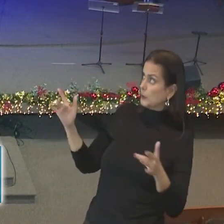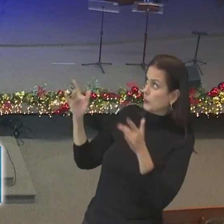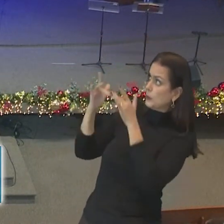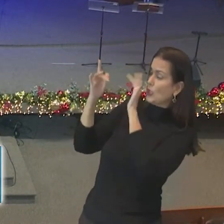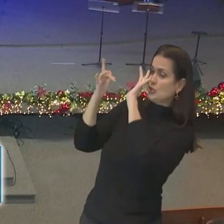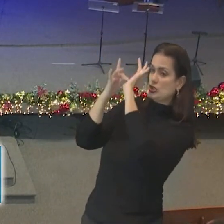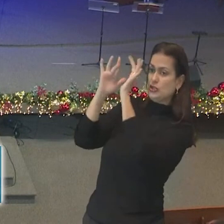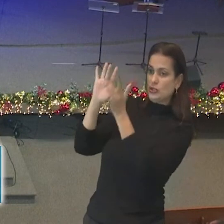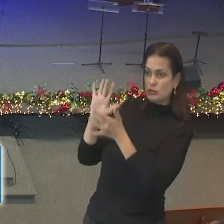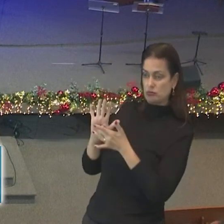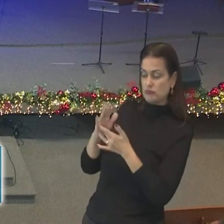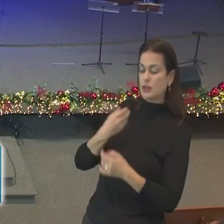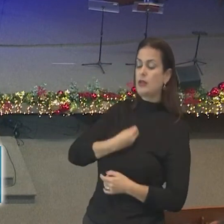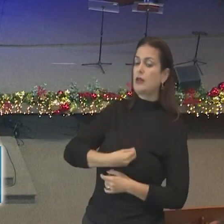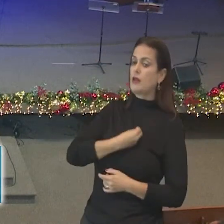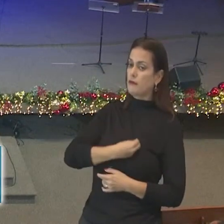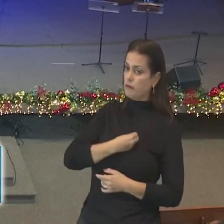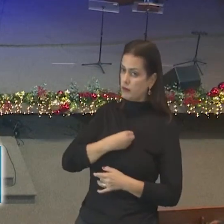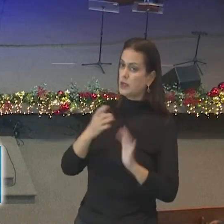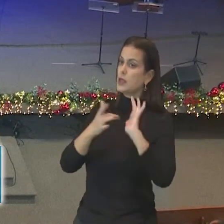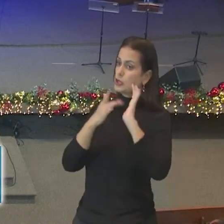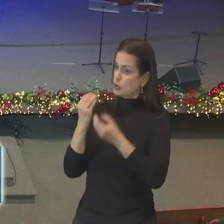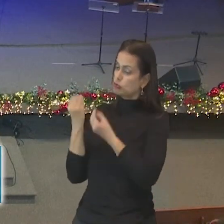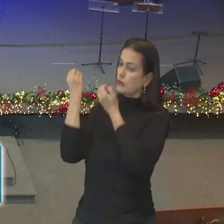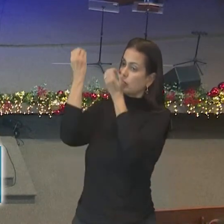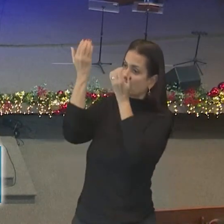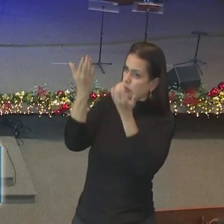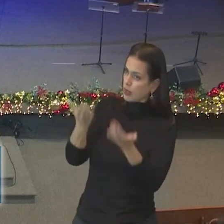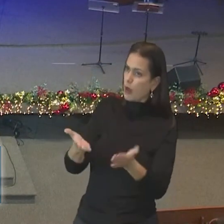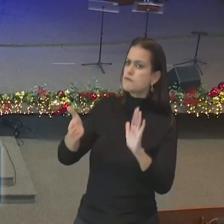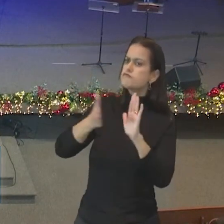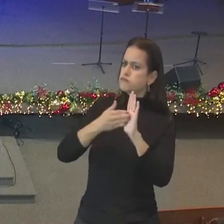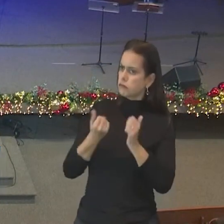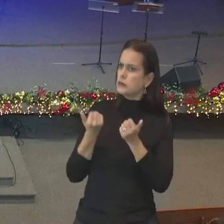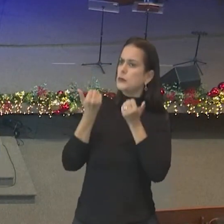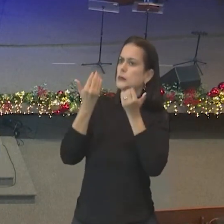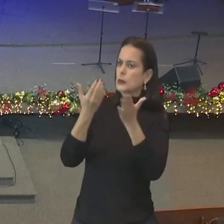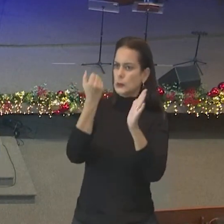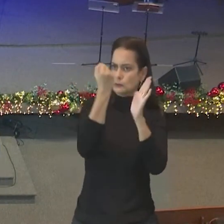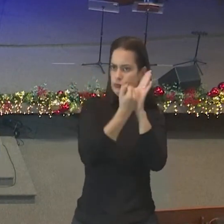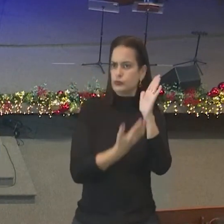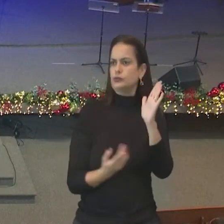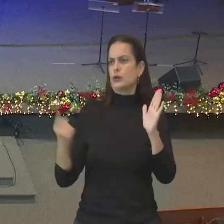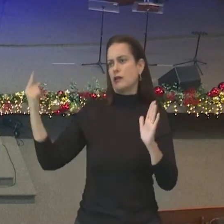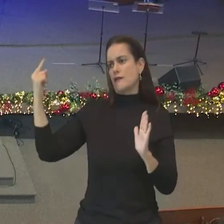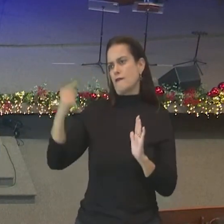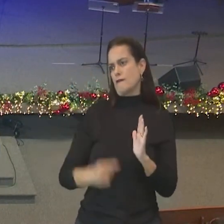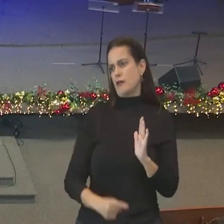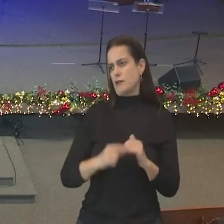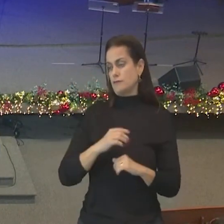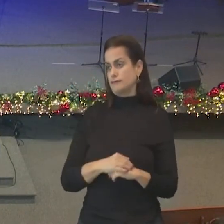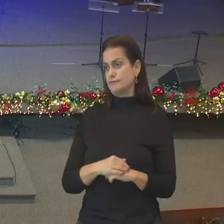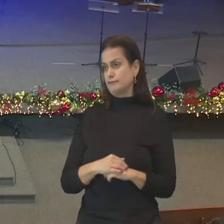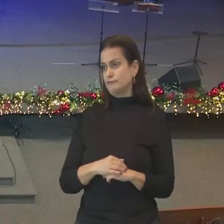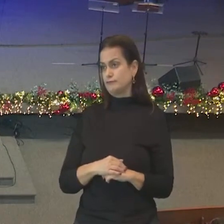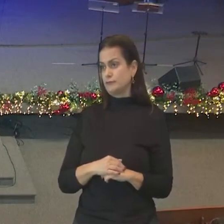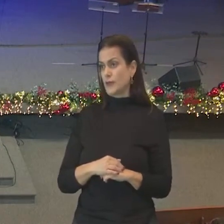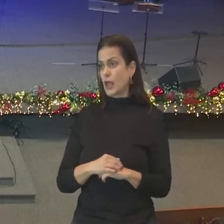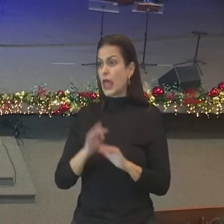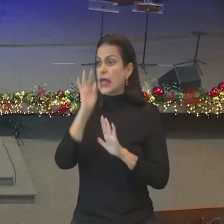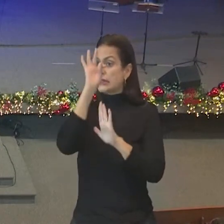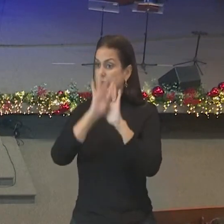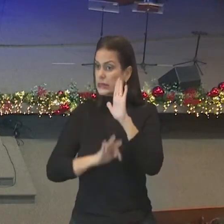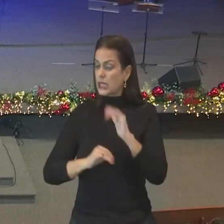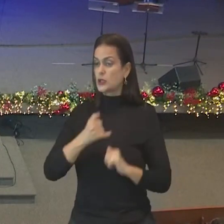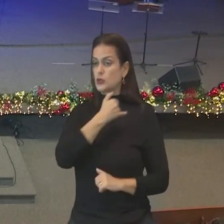a vida que Jesus tem conosco, aquilo que Ele se propôs fazer enquanto esteve entre nós. E este texto de